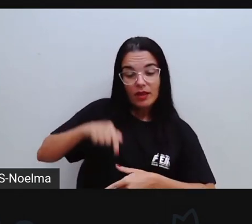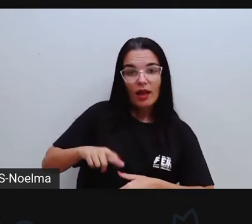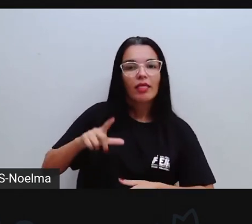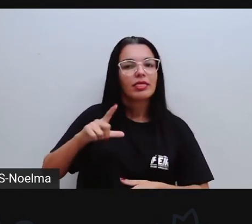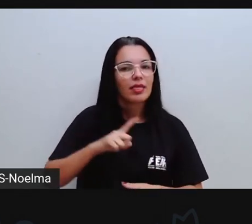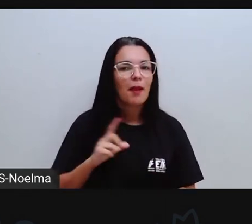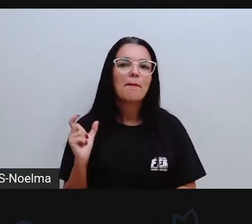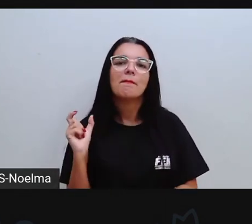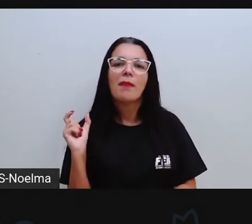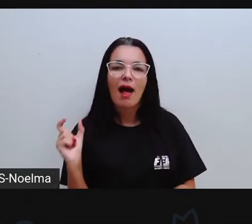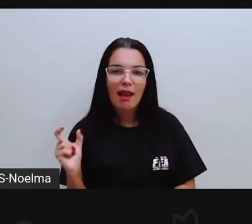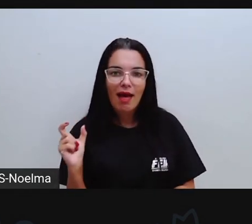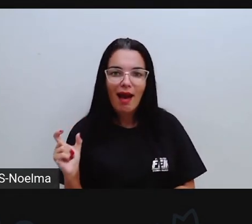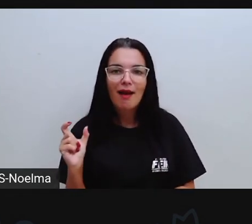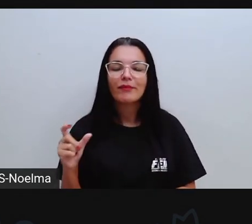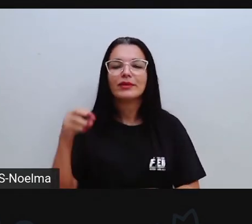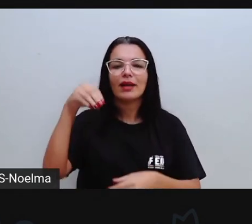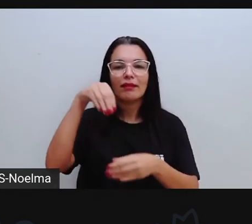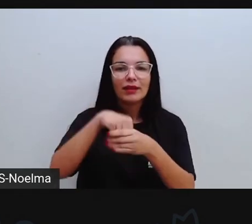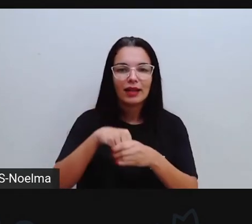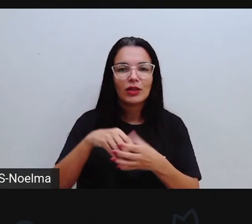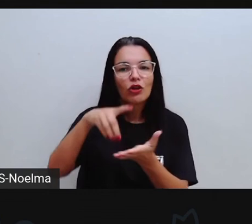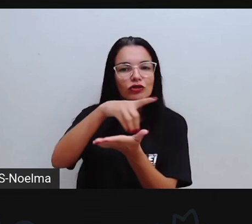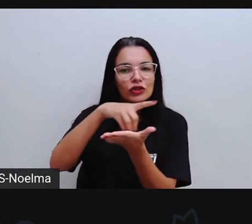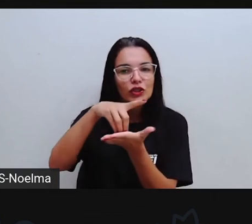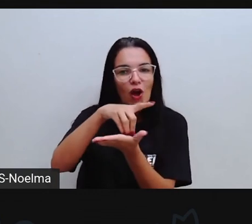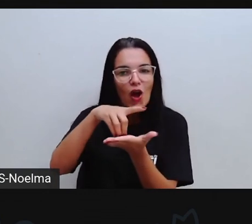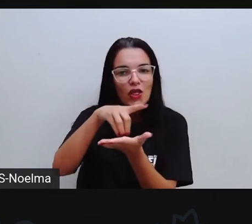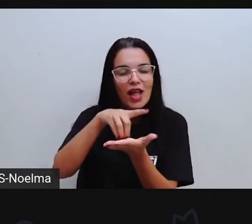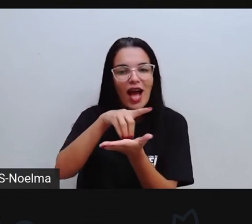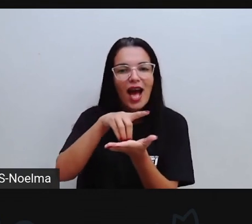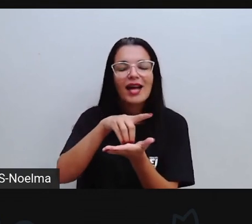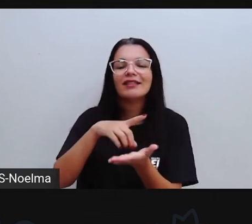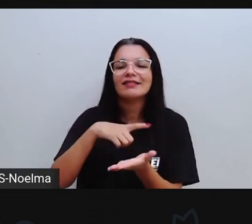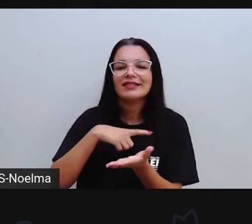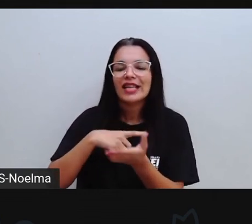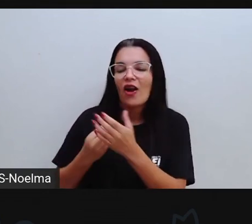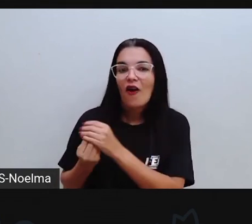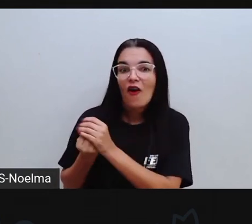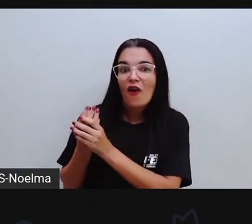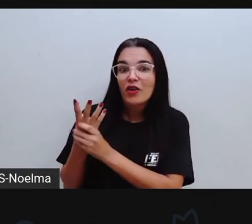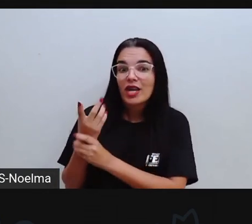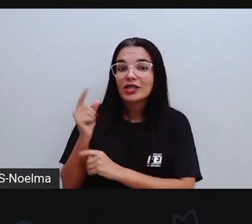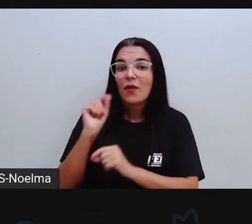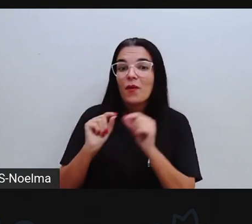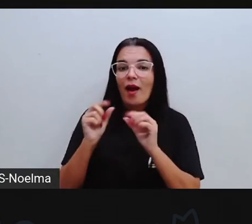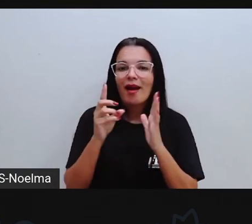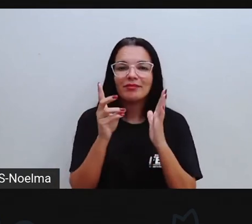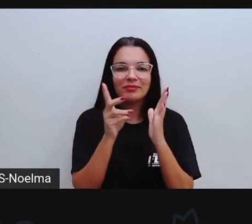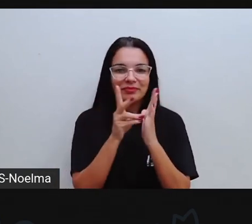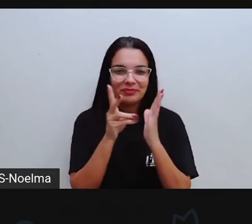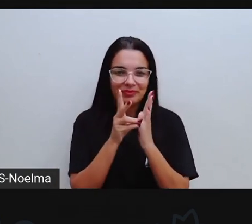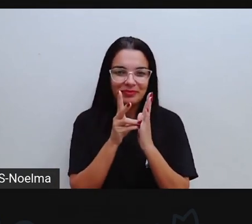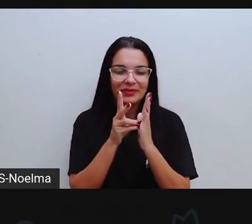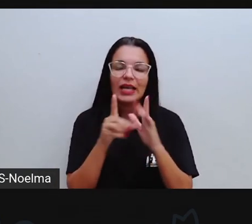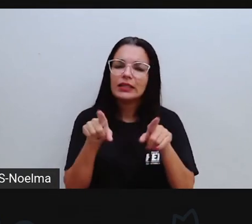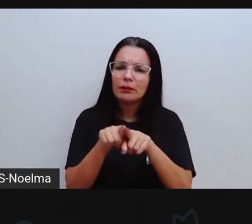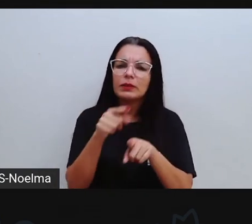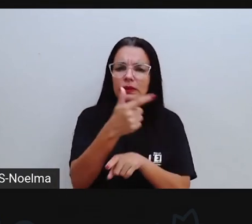palavras dentro do nosso dicionário, né? Que vem da origem indígena, quanto também de